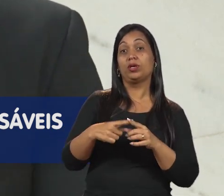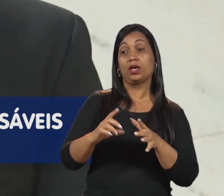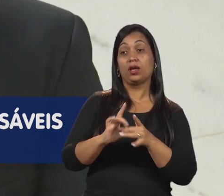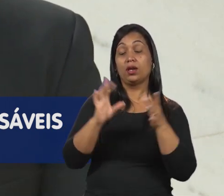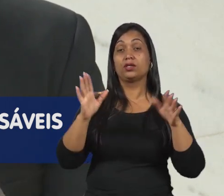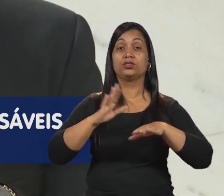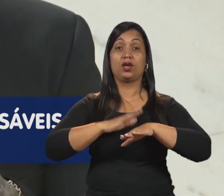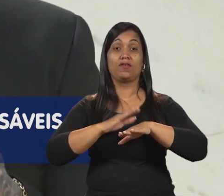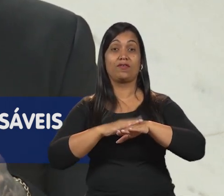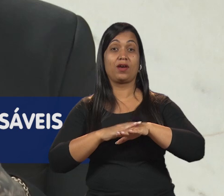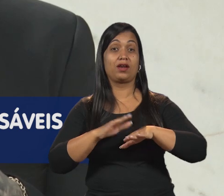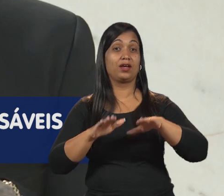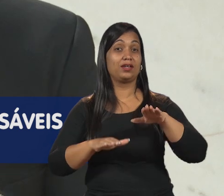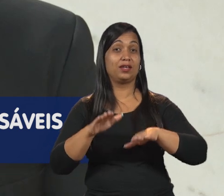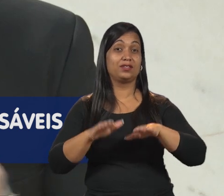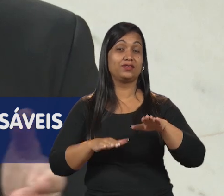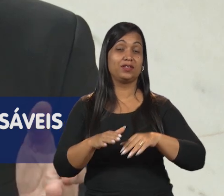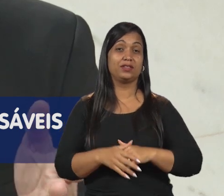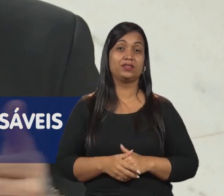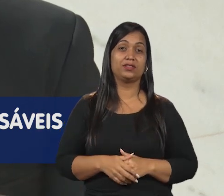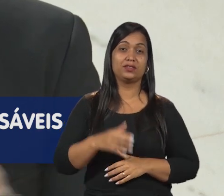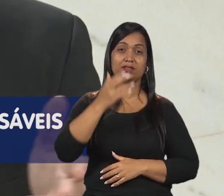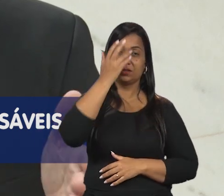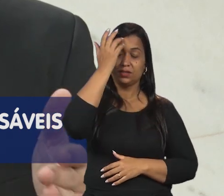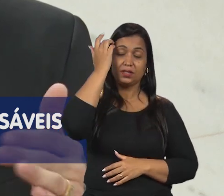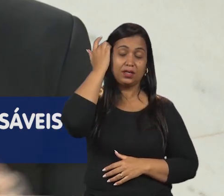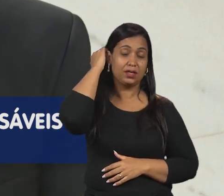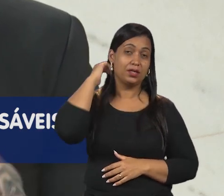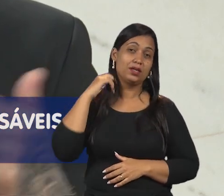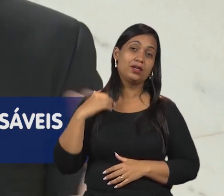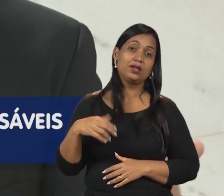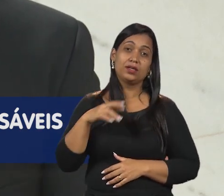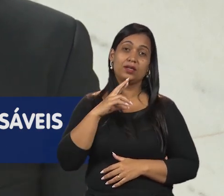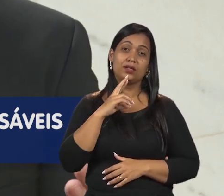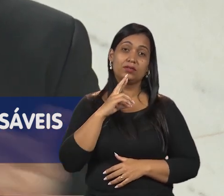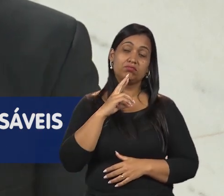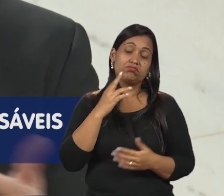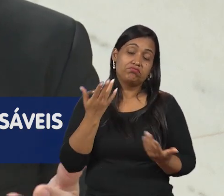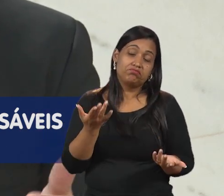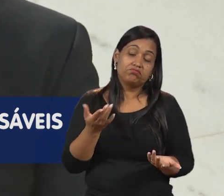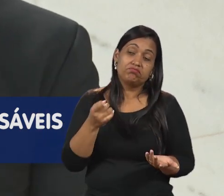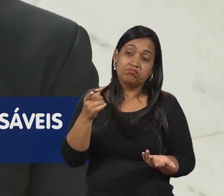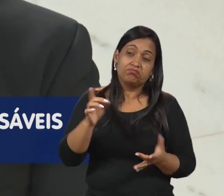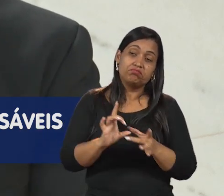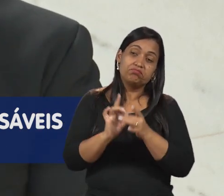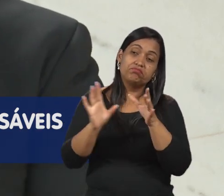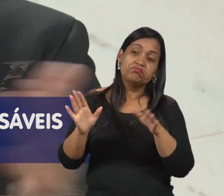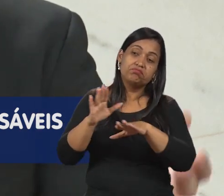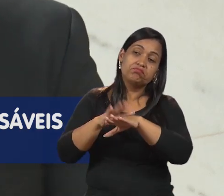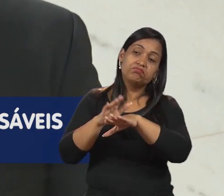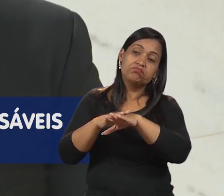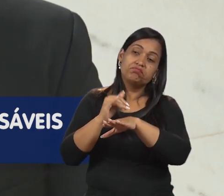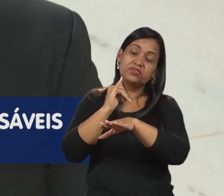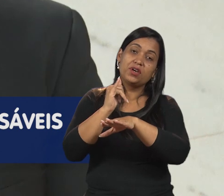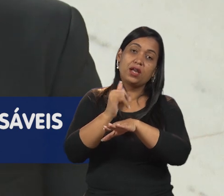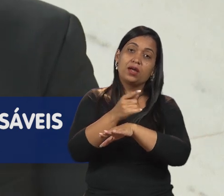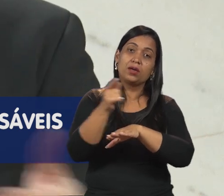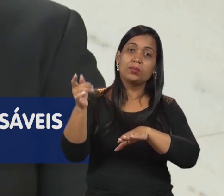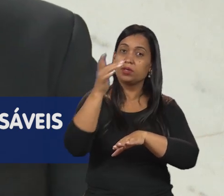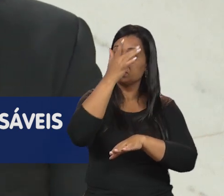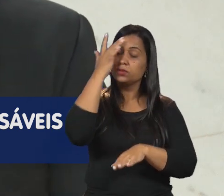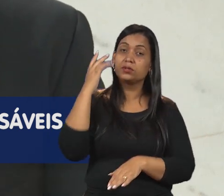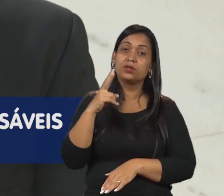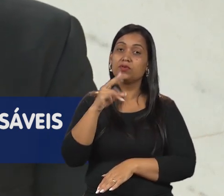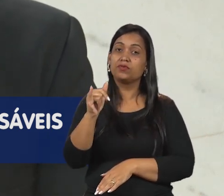a fala e, às vezes, infelizmente, ela dá autoridade de fala para muitas pessoas que não